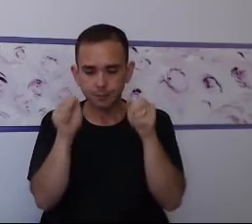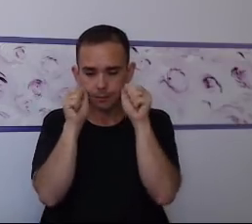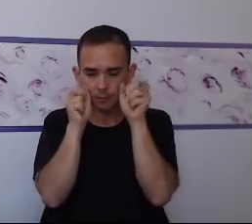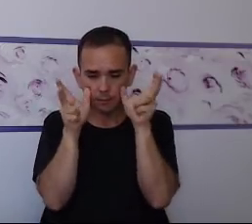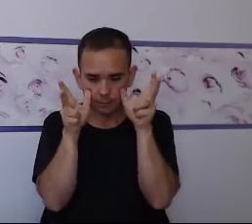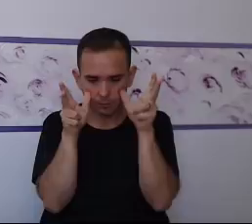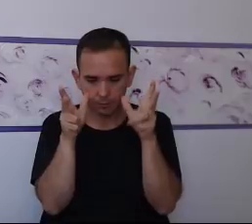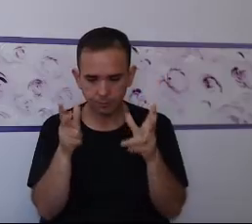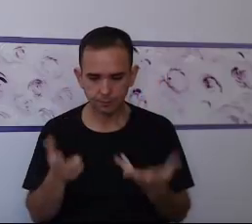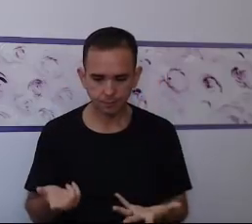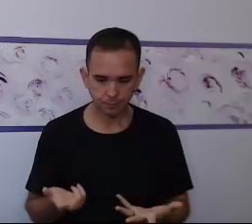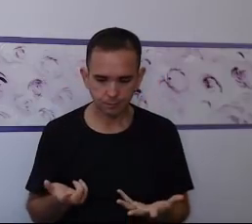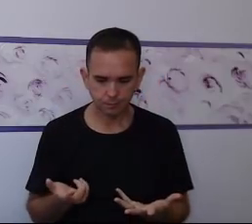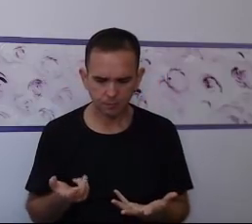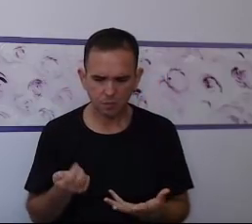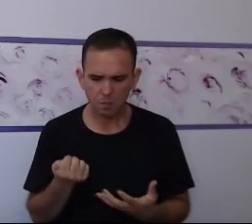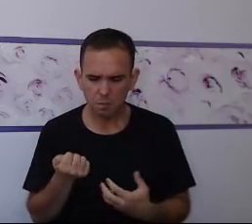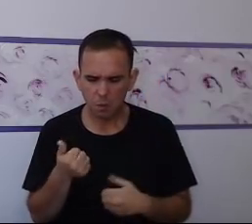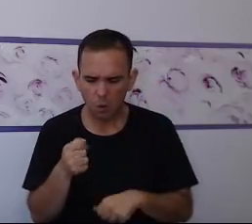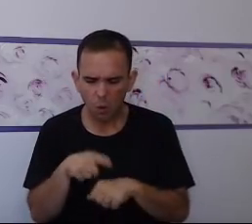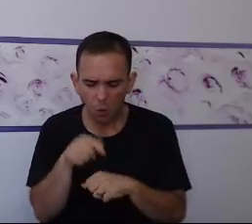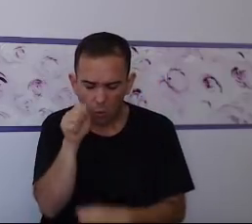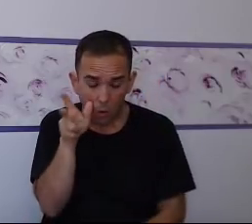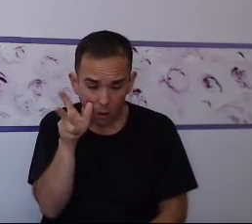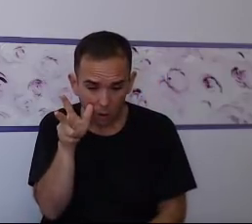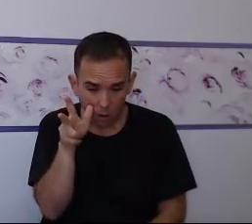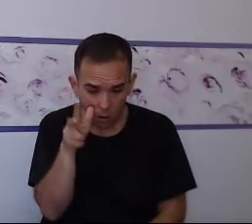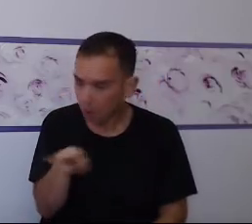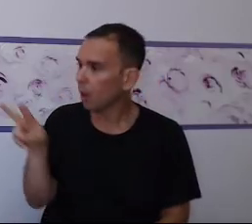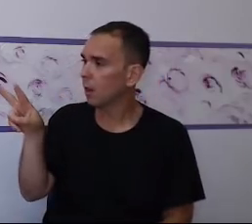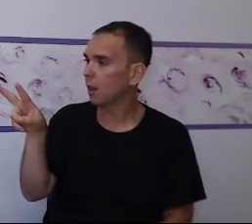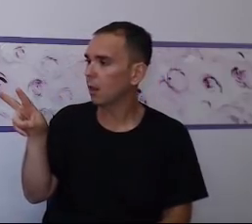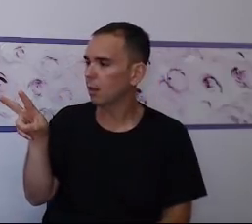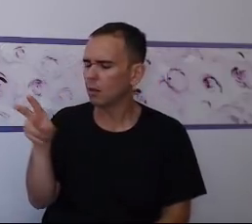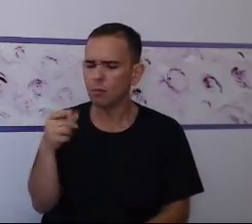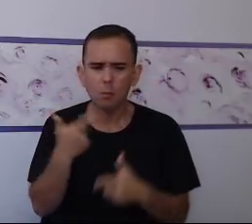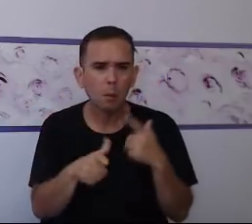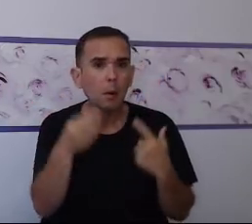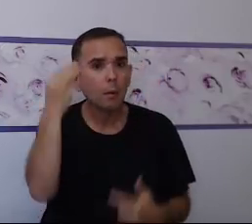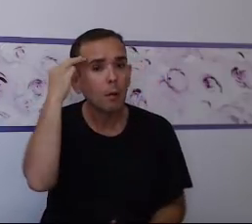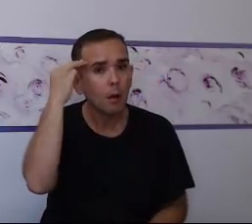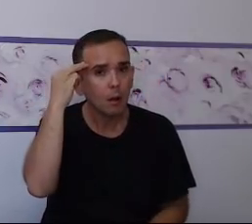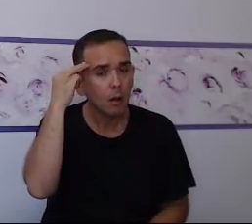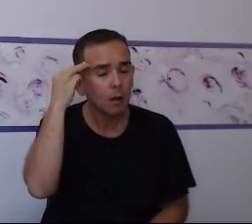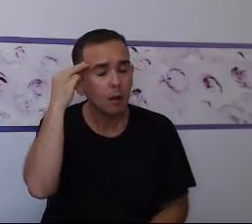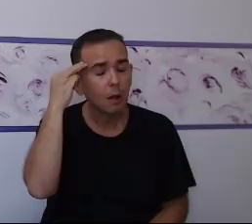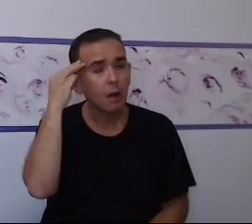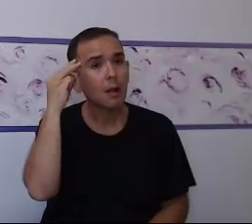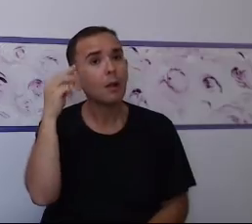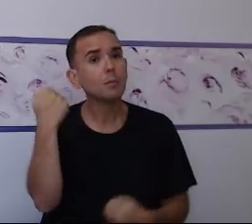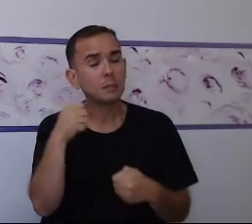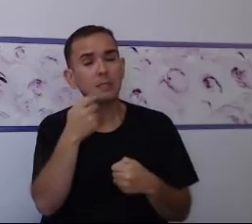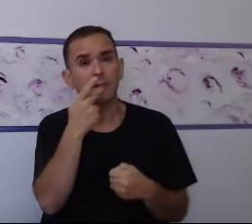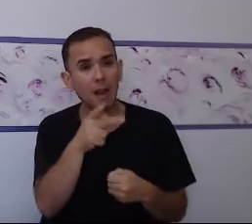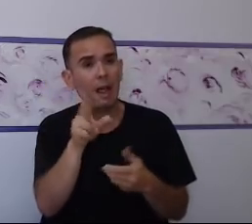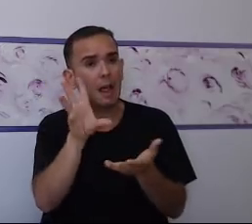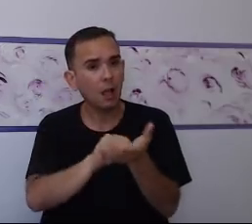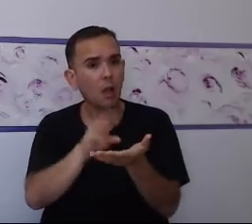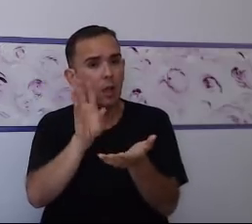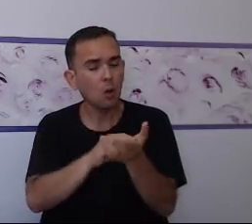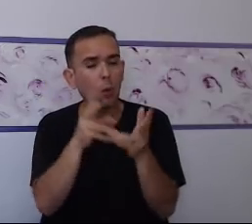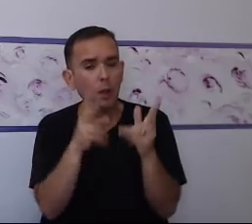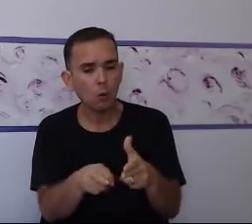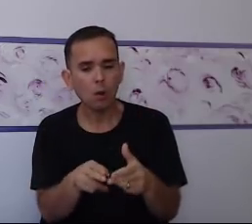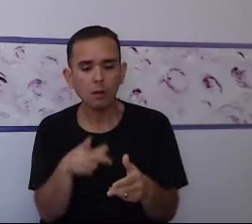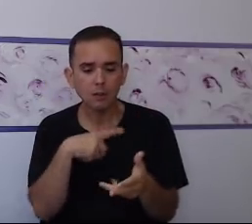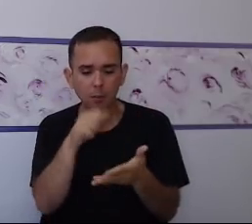é um aluno que tem pouco tempo de atenção, é um aluno que tem problema de memória, então tem que trabalhar com repetição. Muitas vezes eu